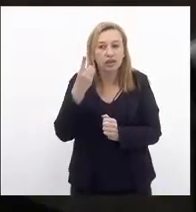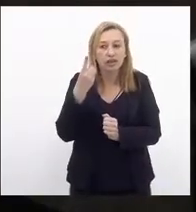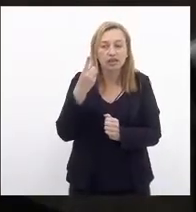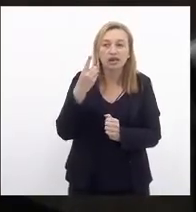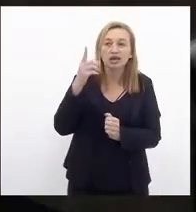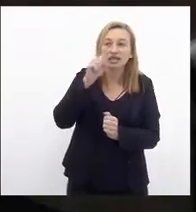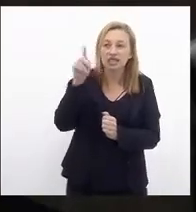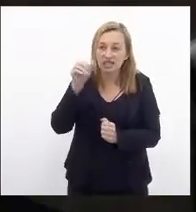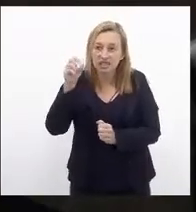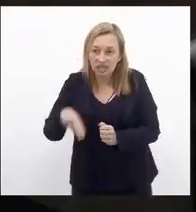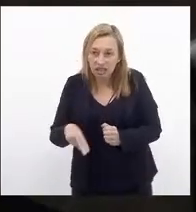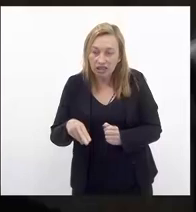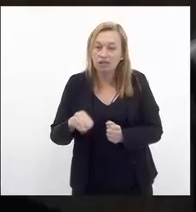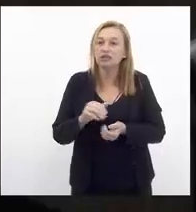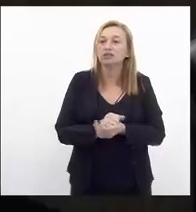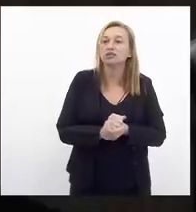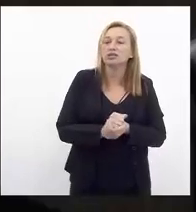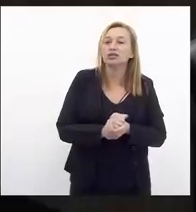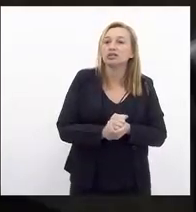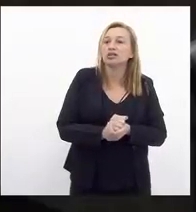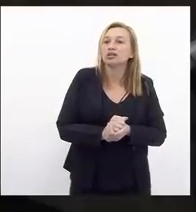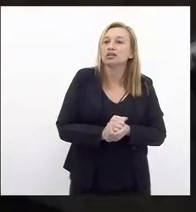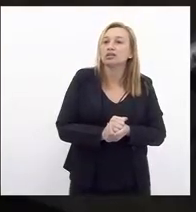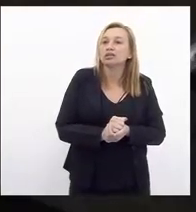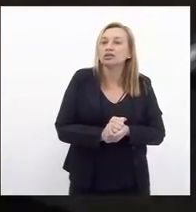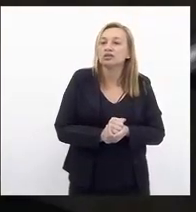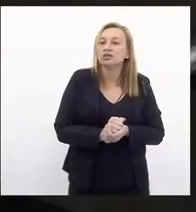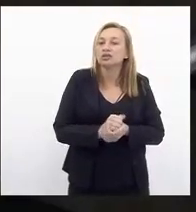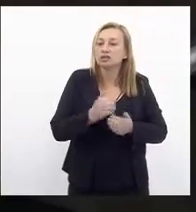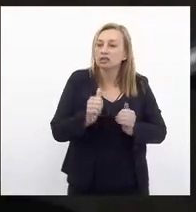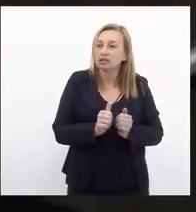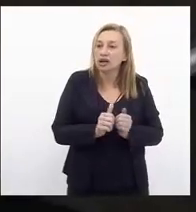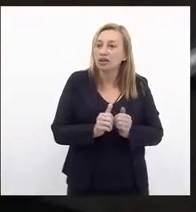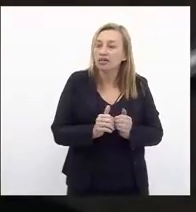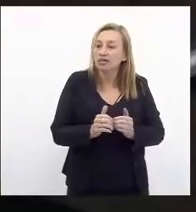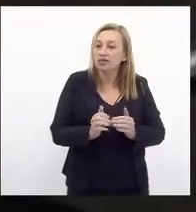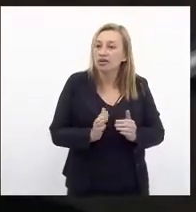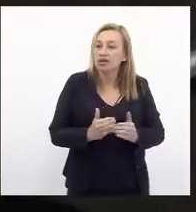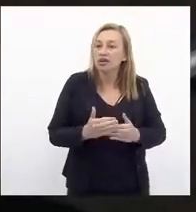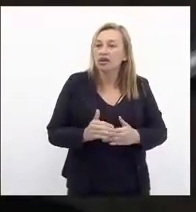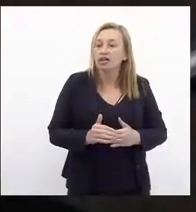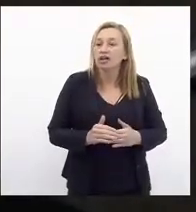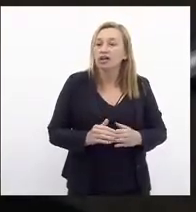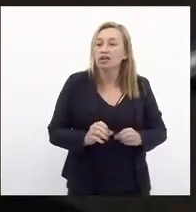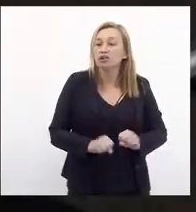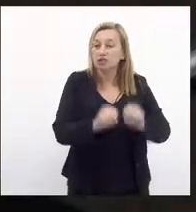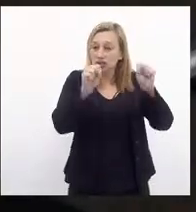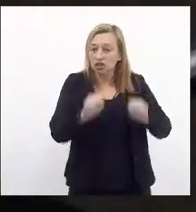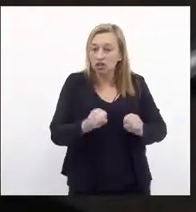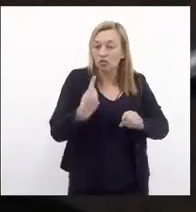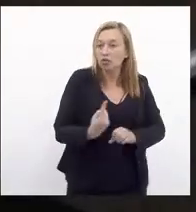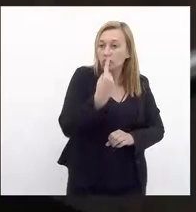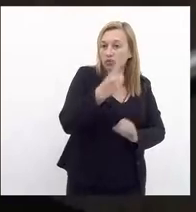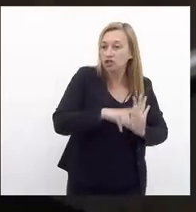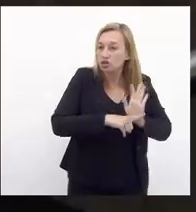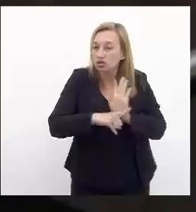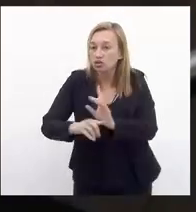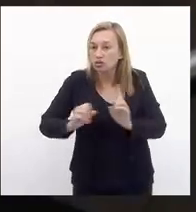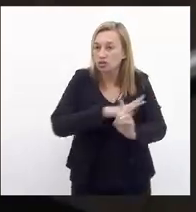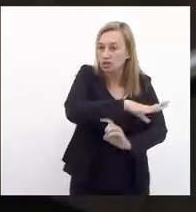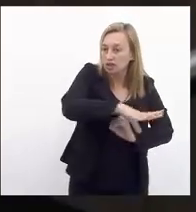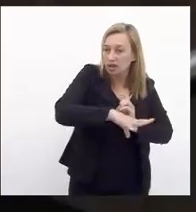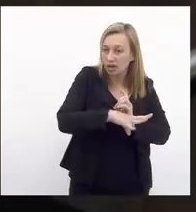zeidan Preside Mos à frente em defesa do sistema único da Assistência Social